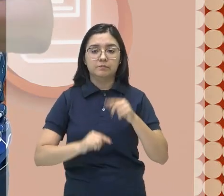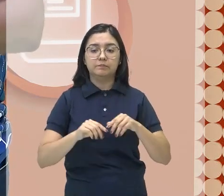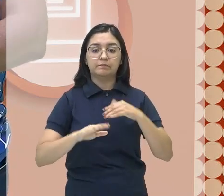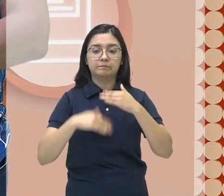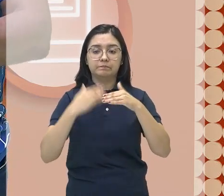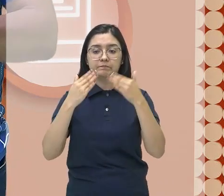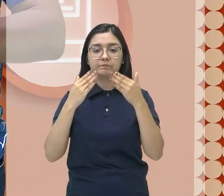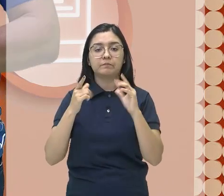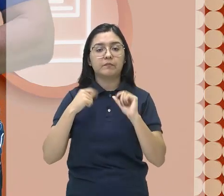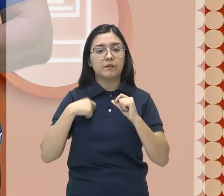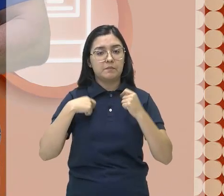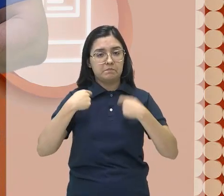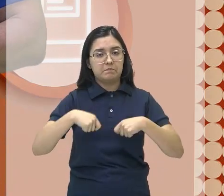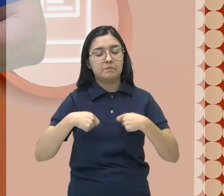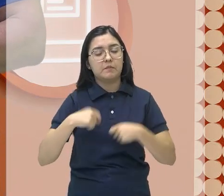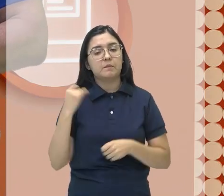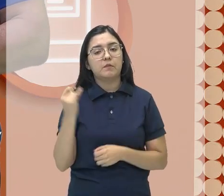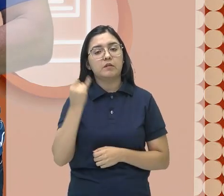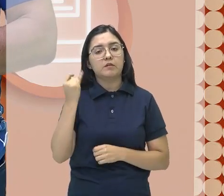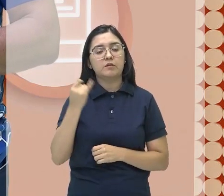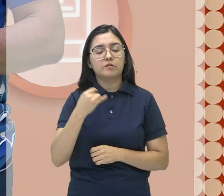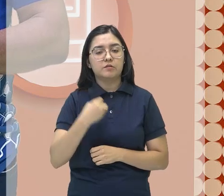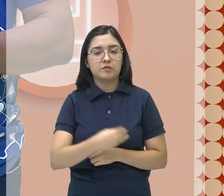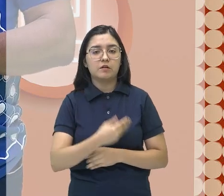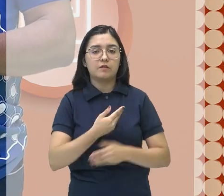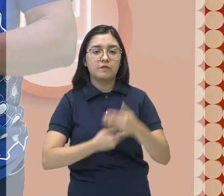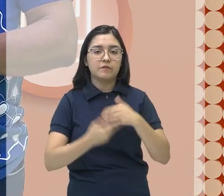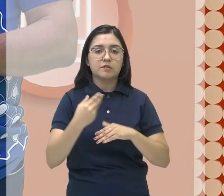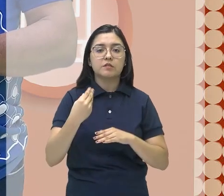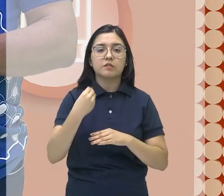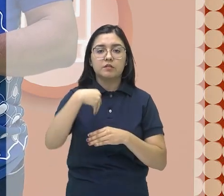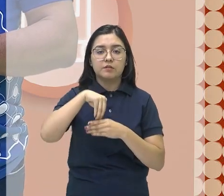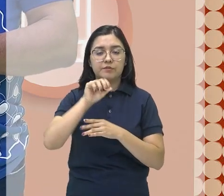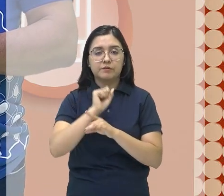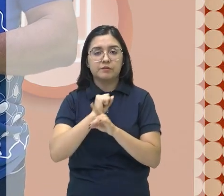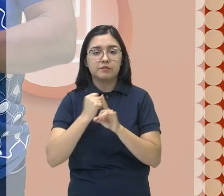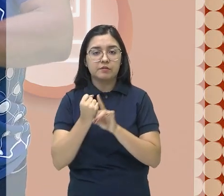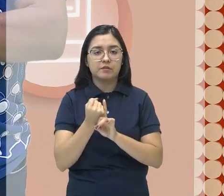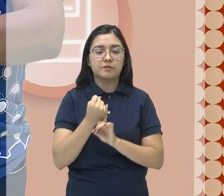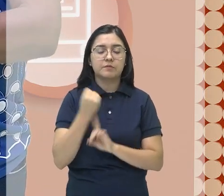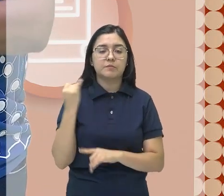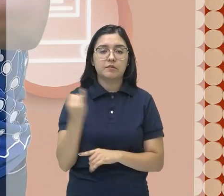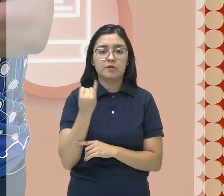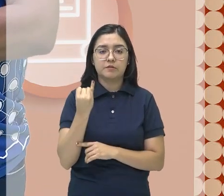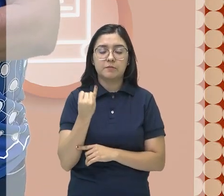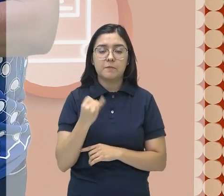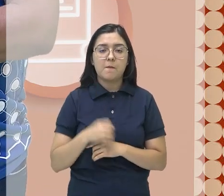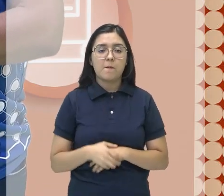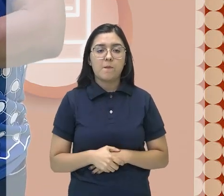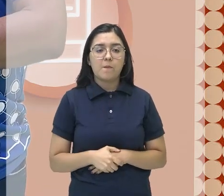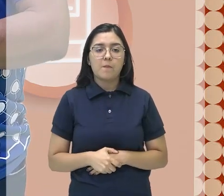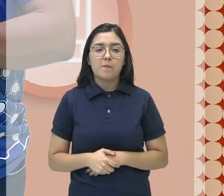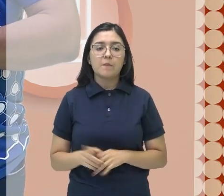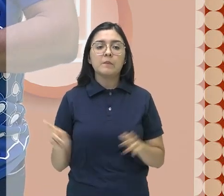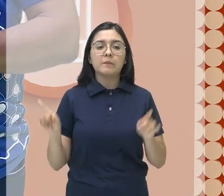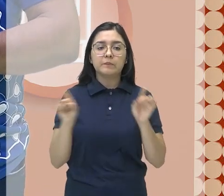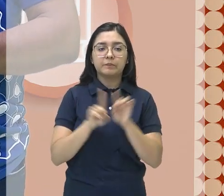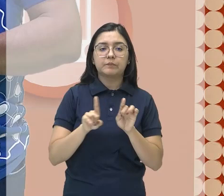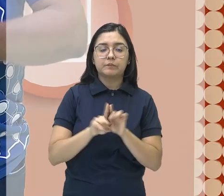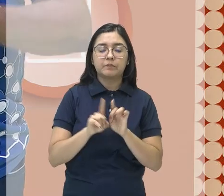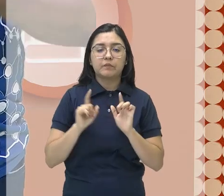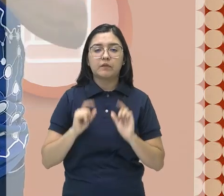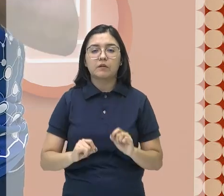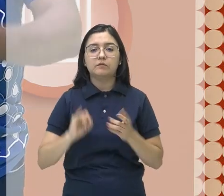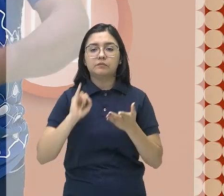são necessários da convivência social. Não é verdade? Mas a implementação desse